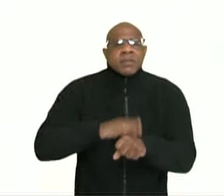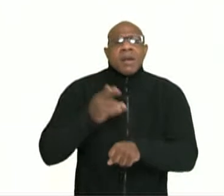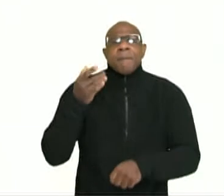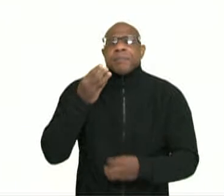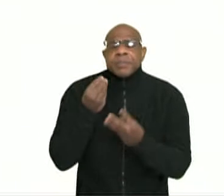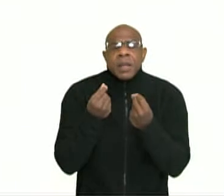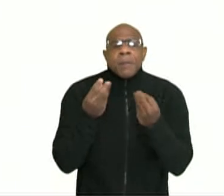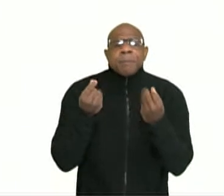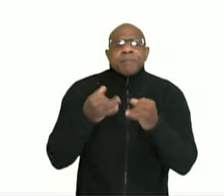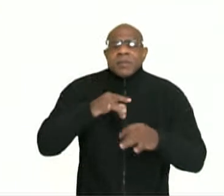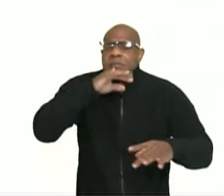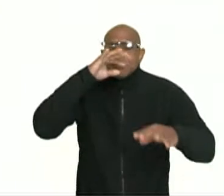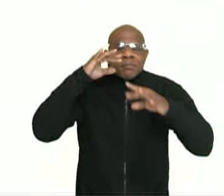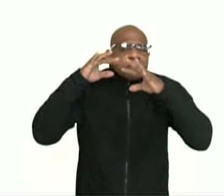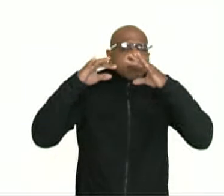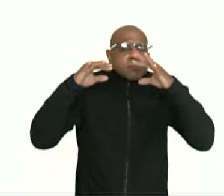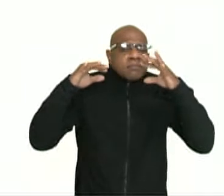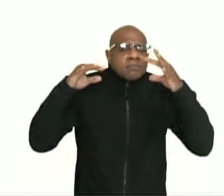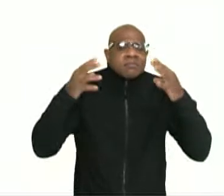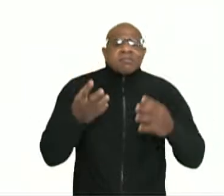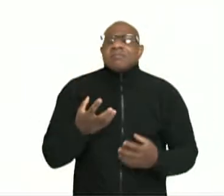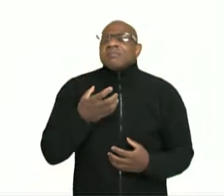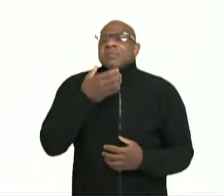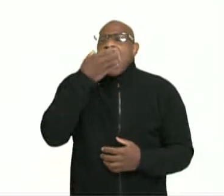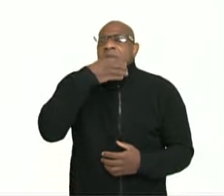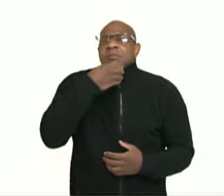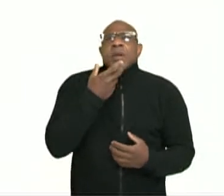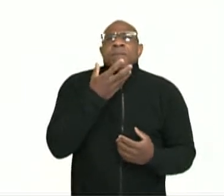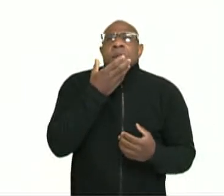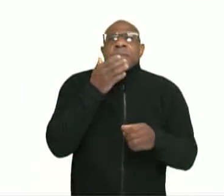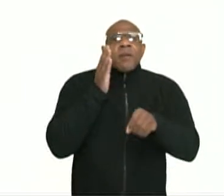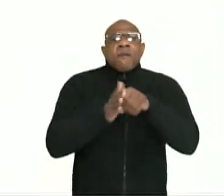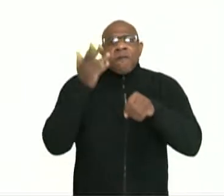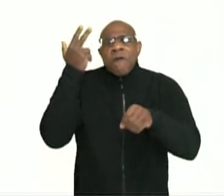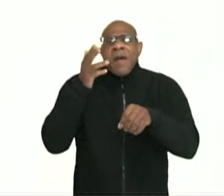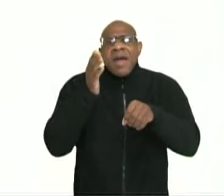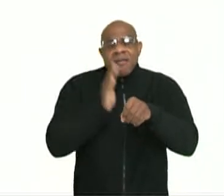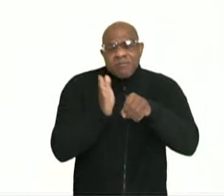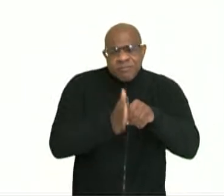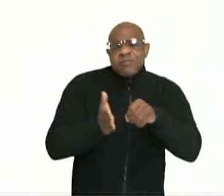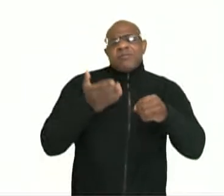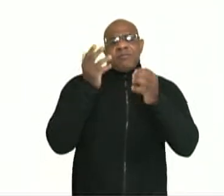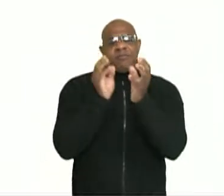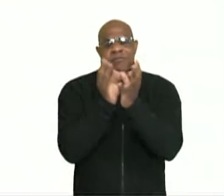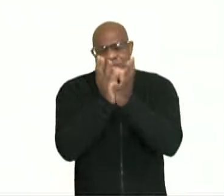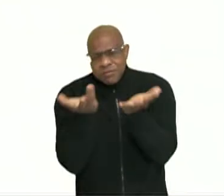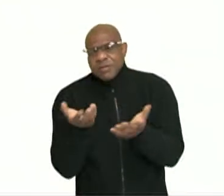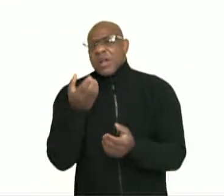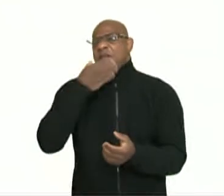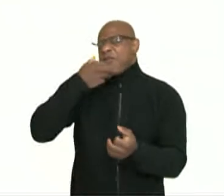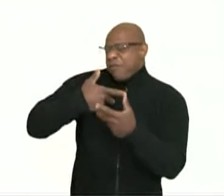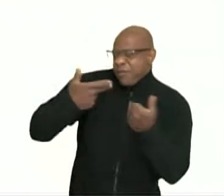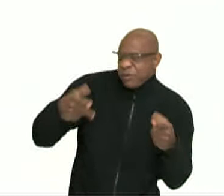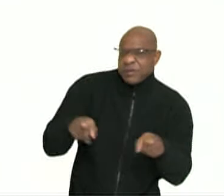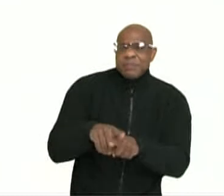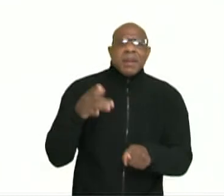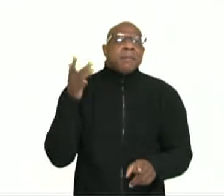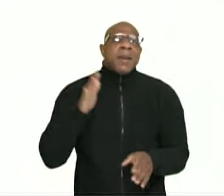aroma mais acentuado. Sabe aquela fruta que tem gosto daquela fruta? E não uma coisa mais insossa, uma coisa